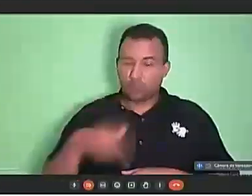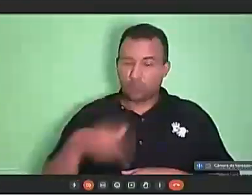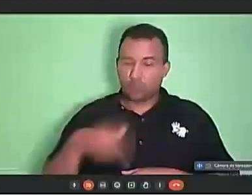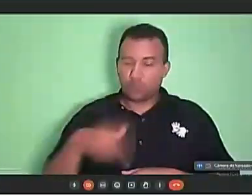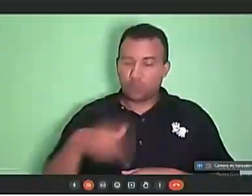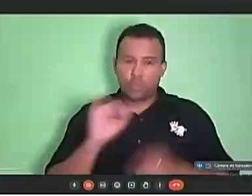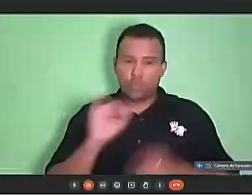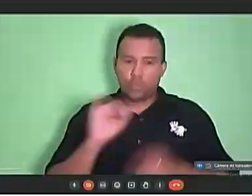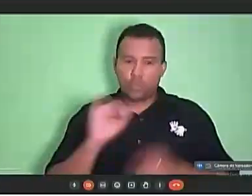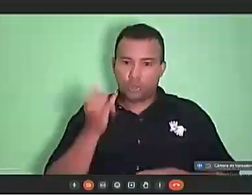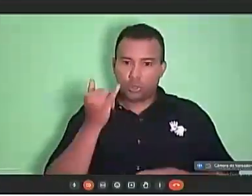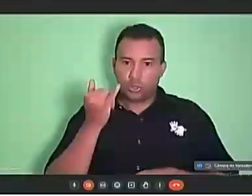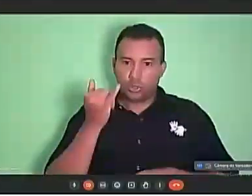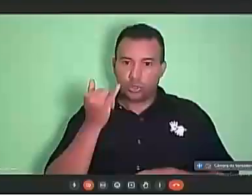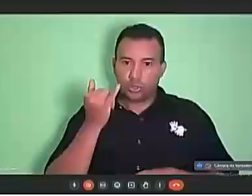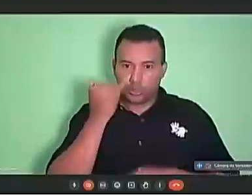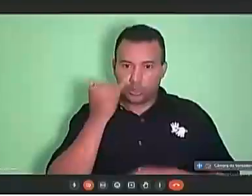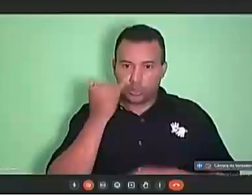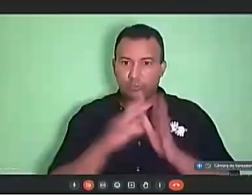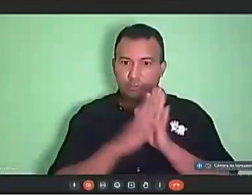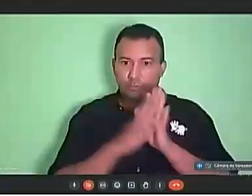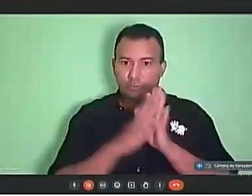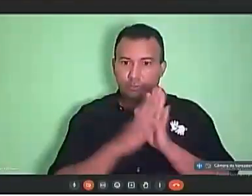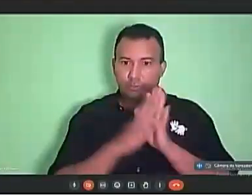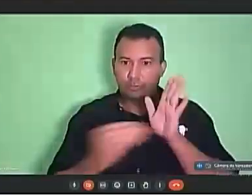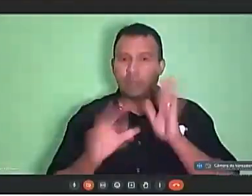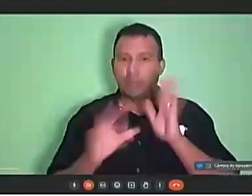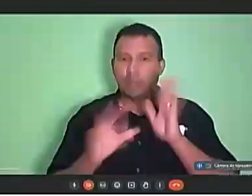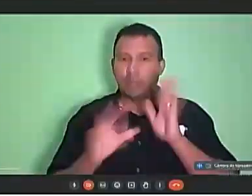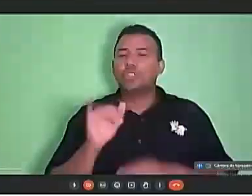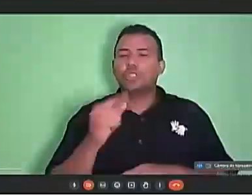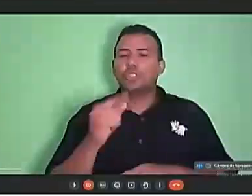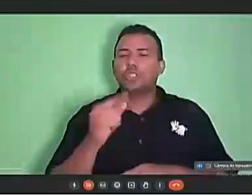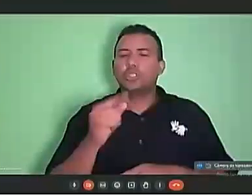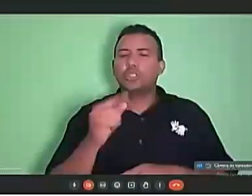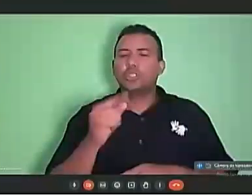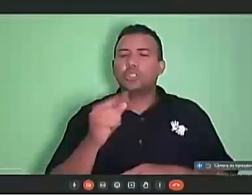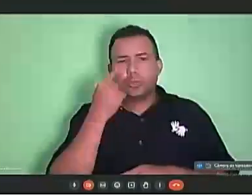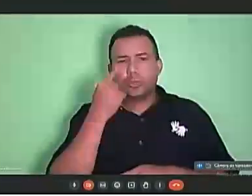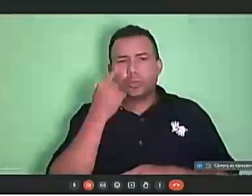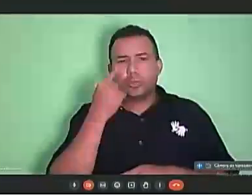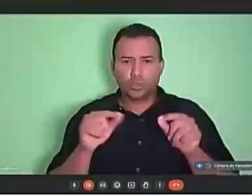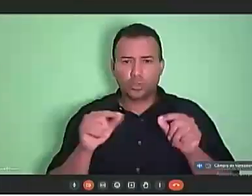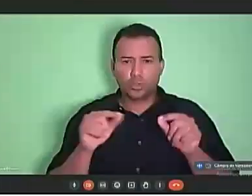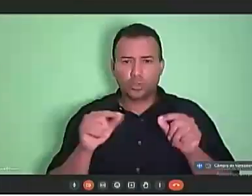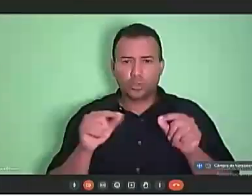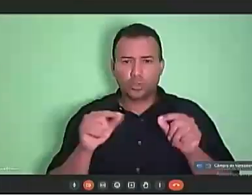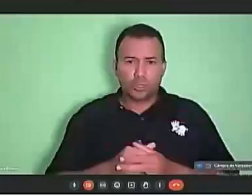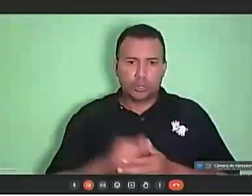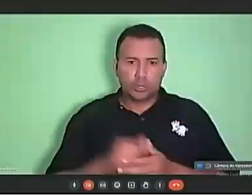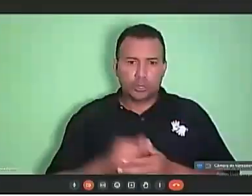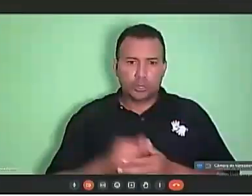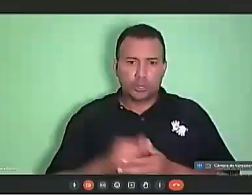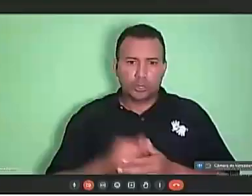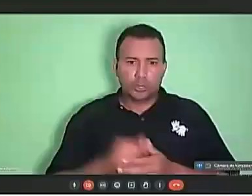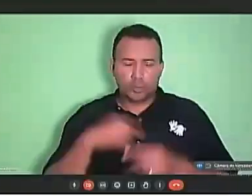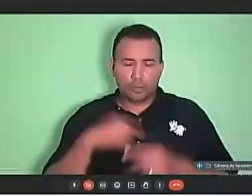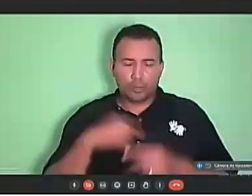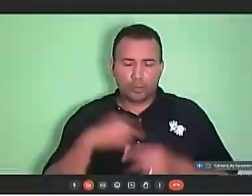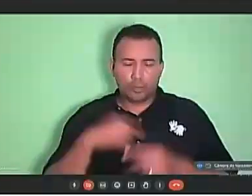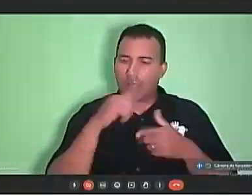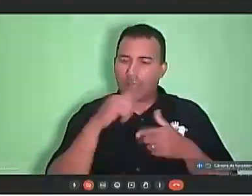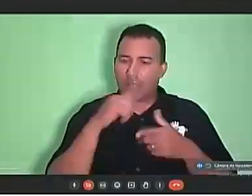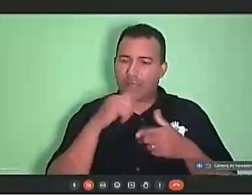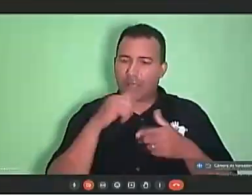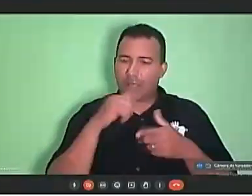na década de 90. Em 95, os japoneses eles simularam, também encucados com o problema da corredeira. Eles falaram assim,